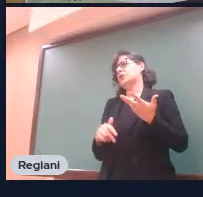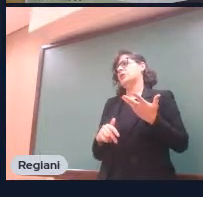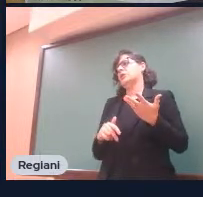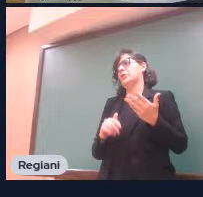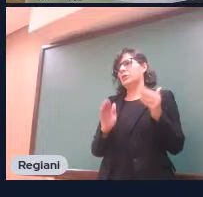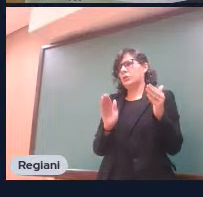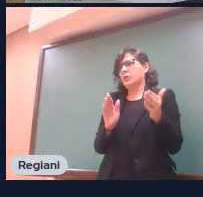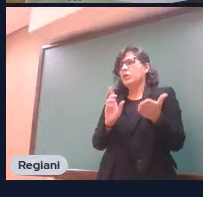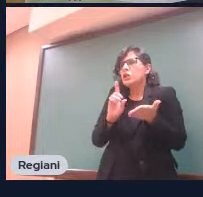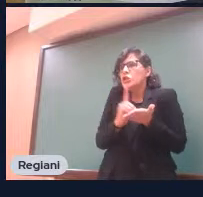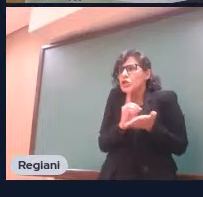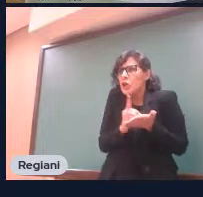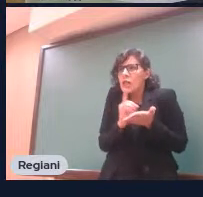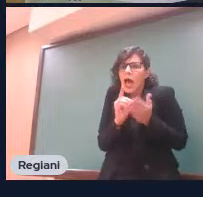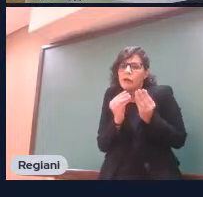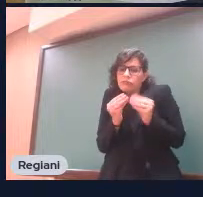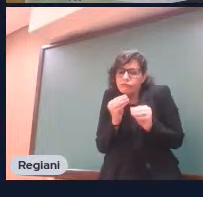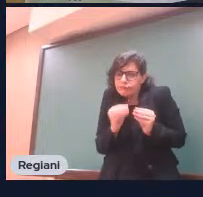gabinetes, de